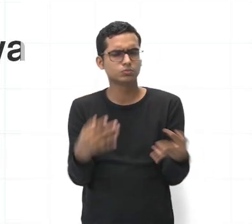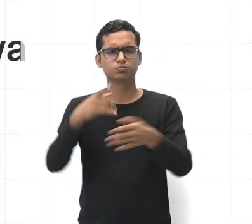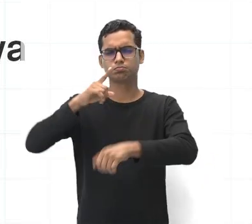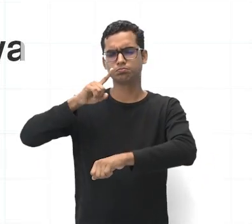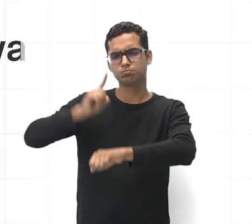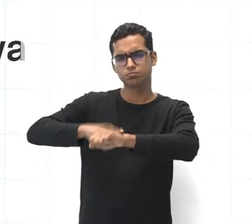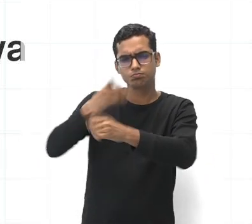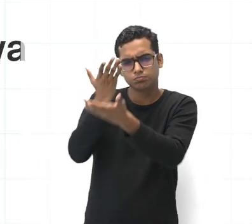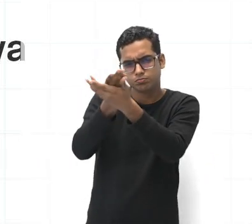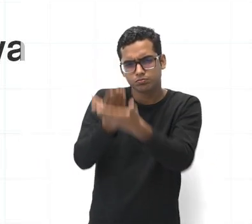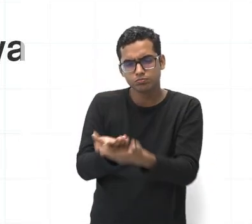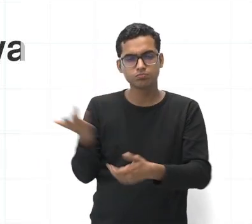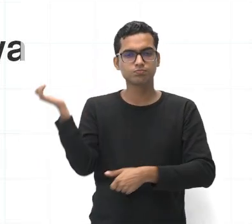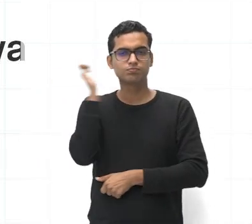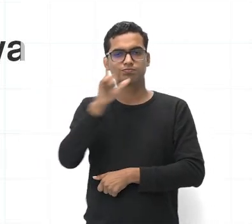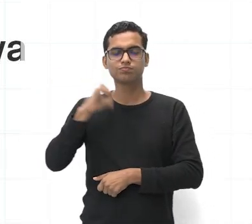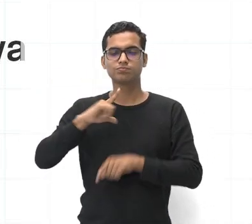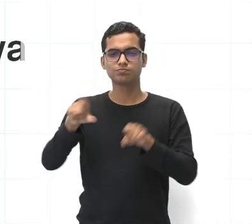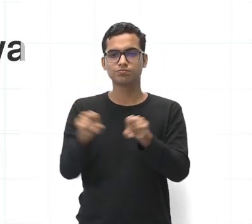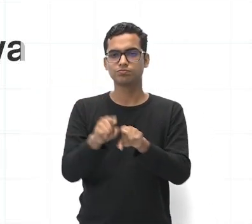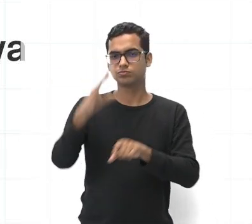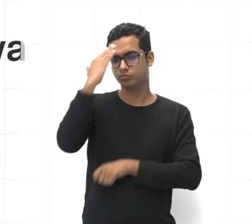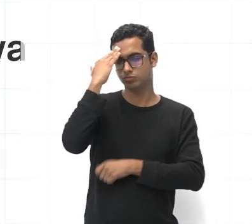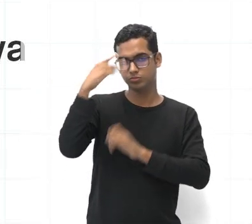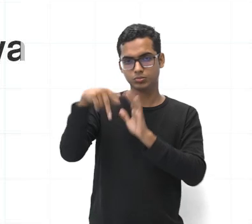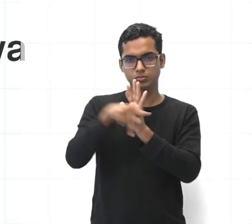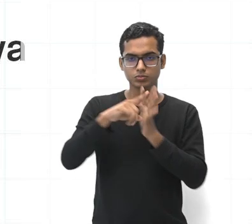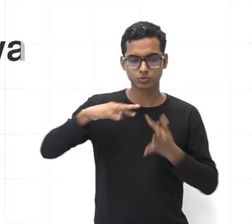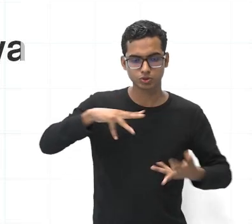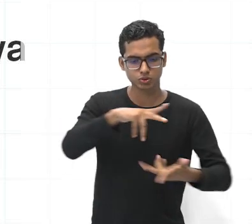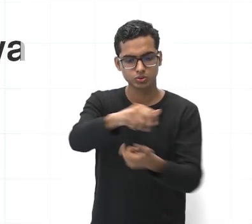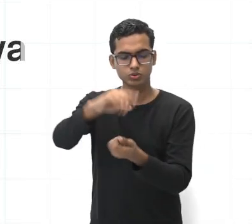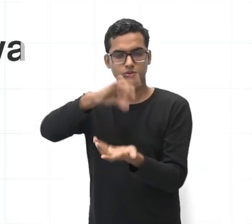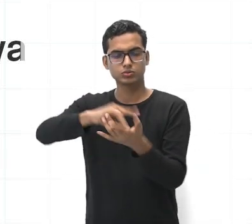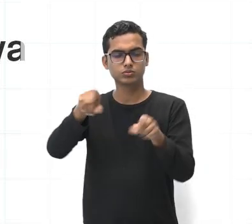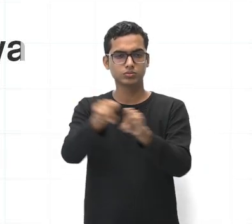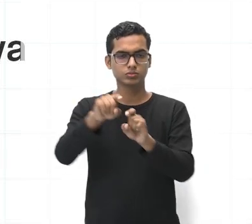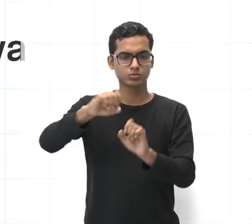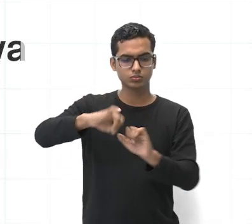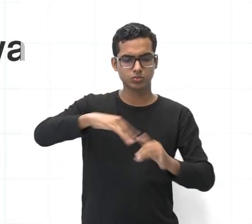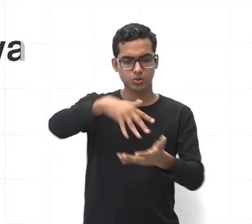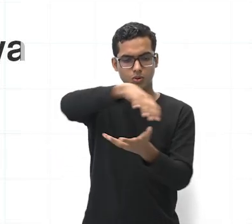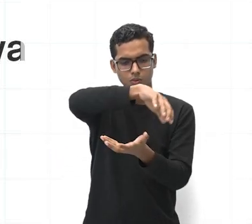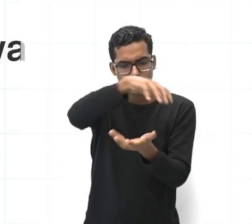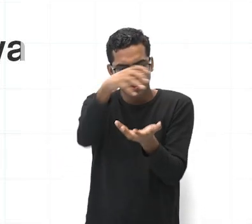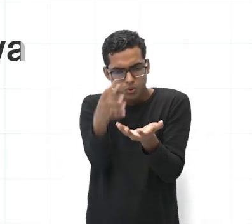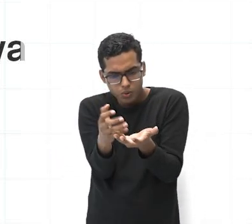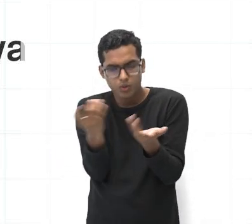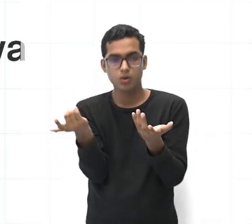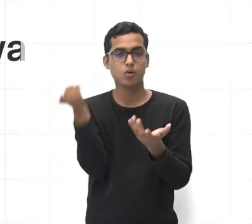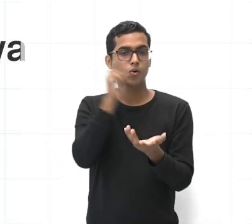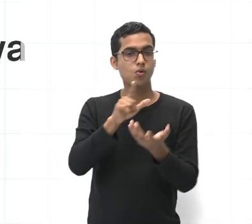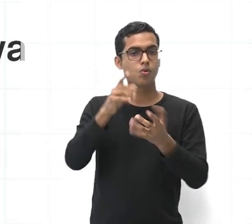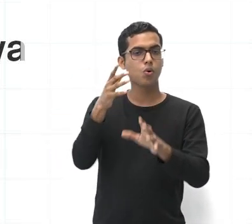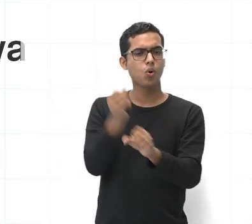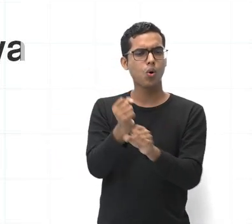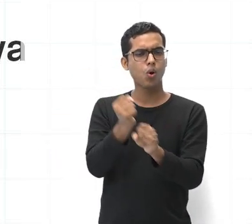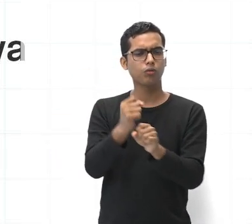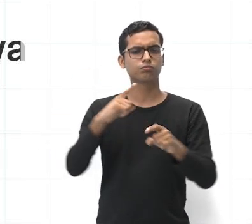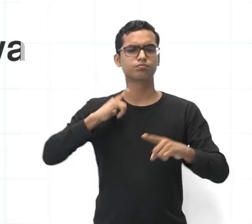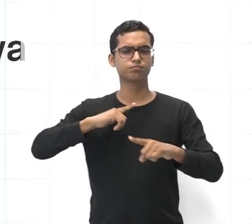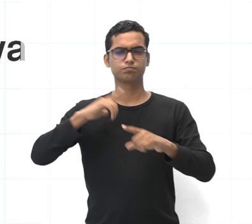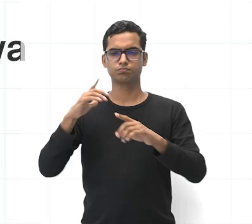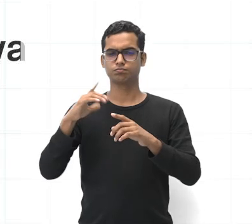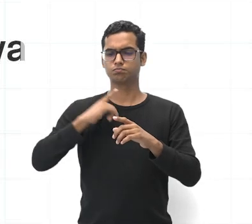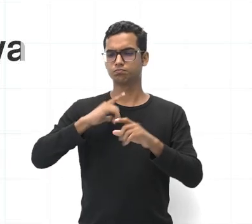simples que reforçou a ideia de que a Terra é esférica e permitiu calcular com